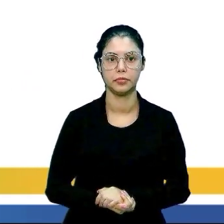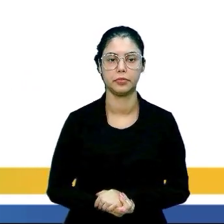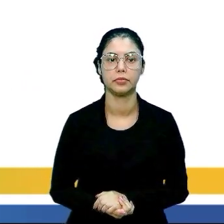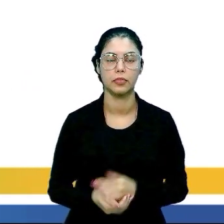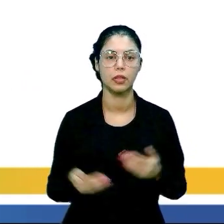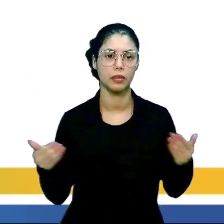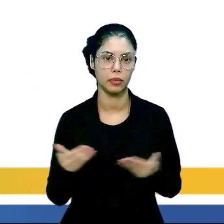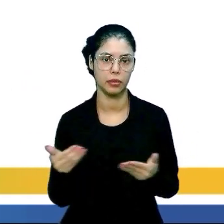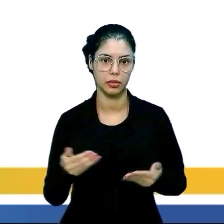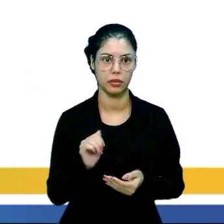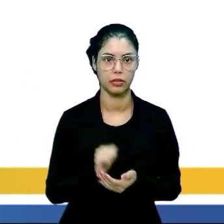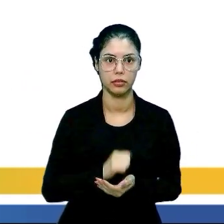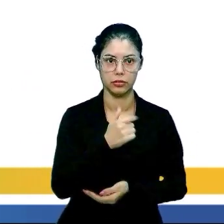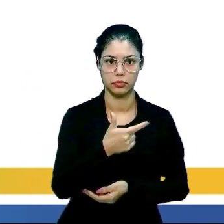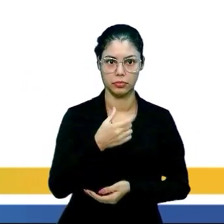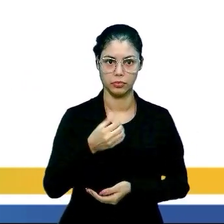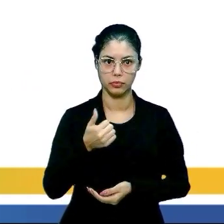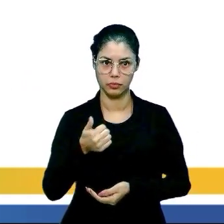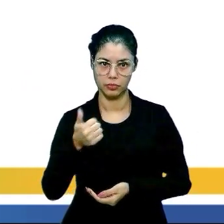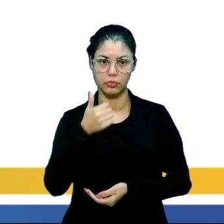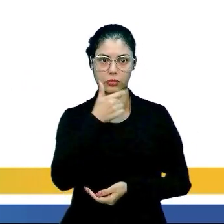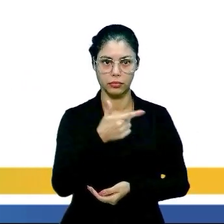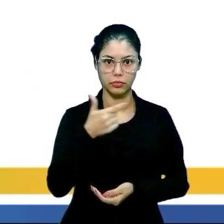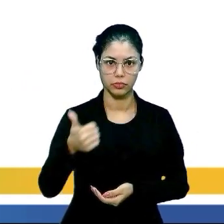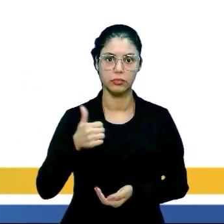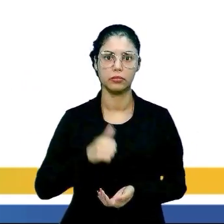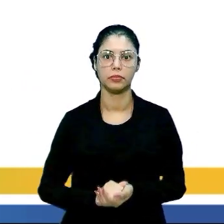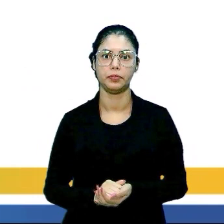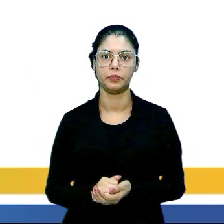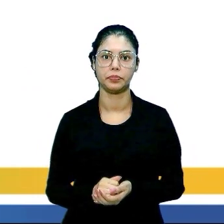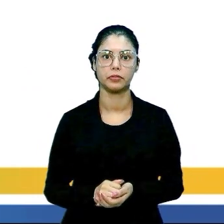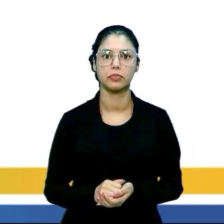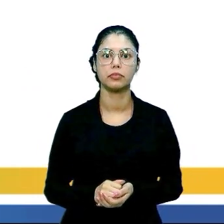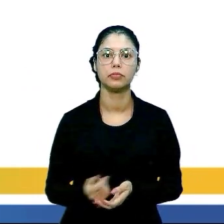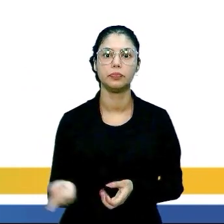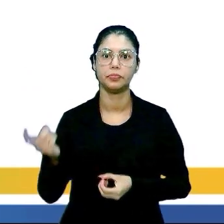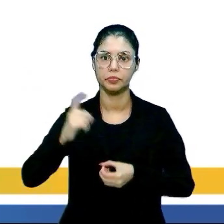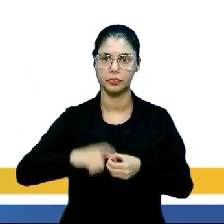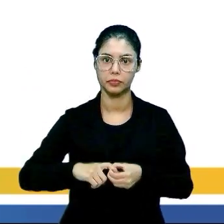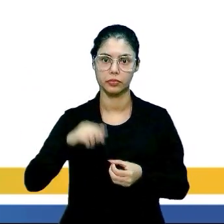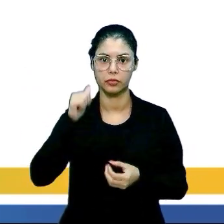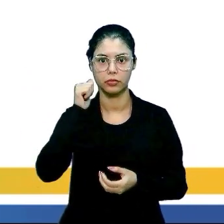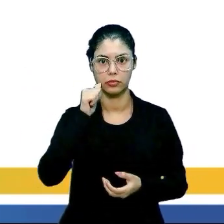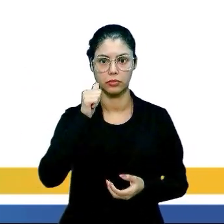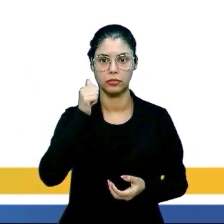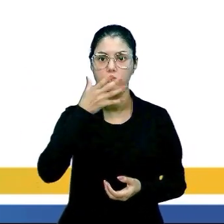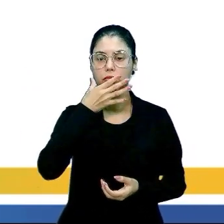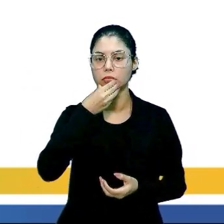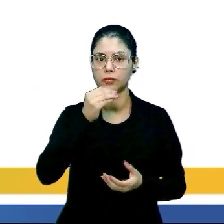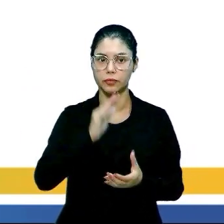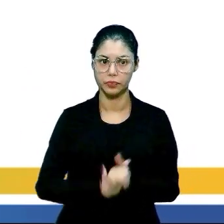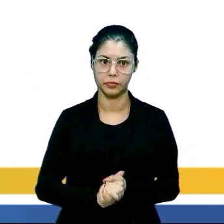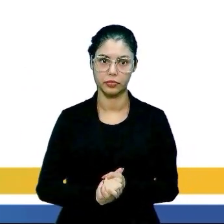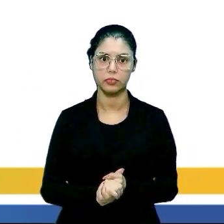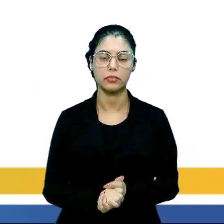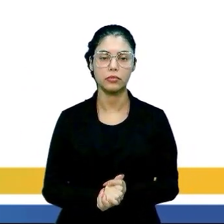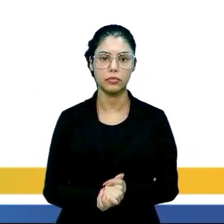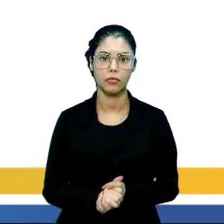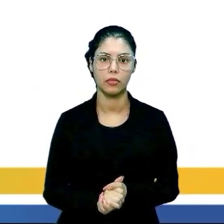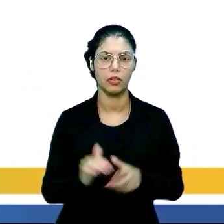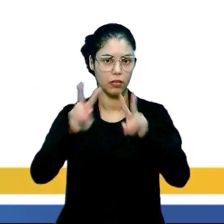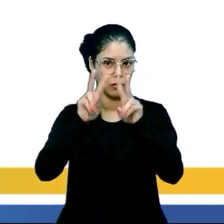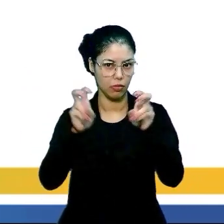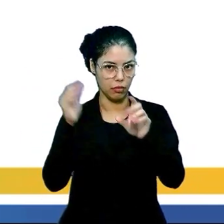mais atualizada, que é do Enem de 2021, que diz assim: a volta do marido pródigo. Aí a gente já observa